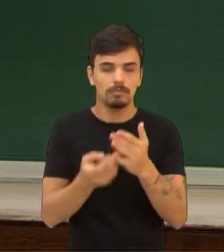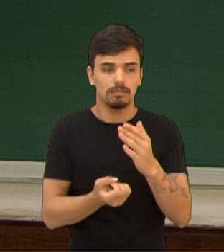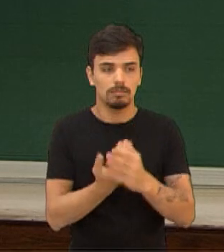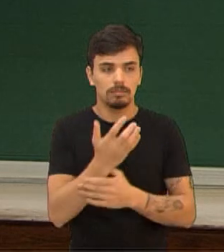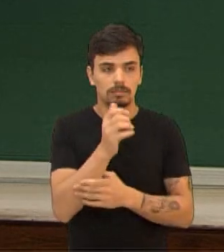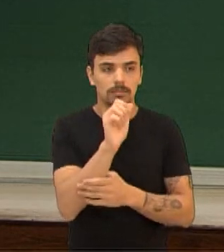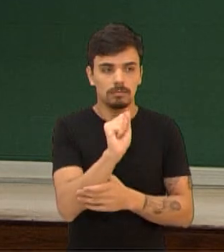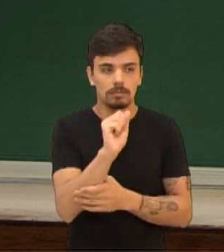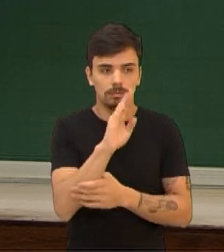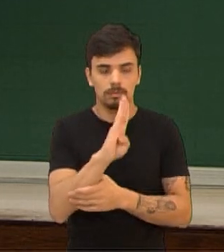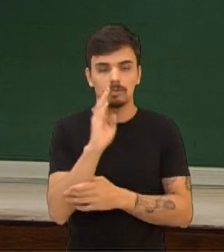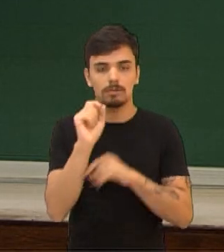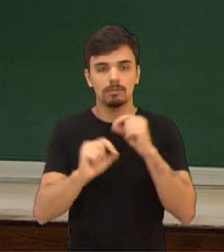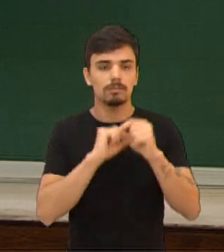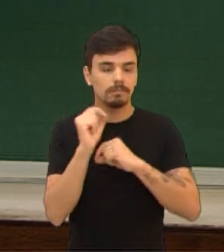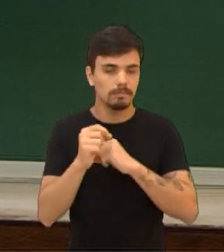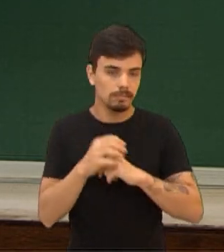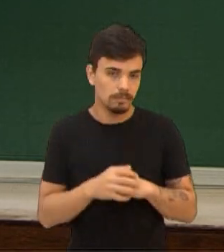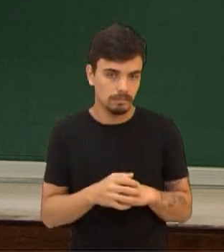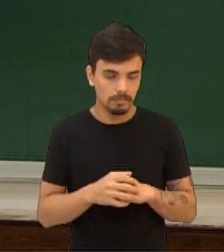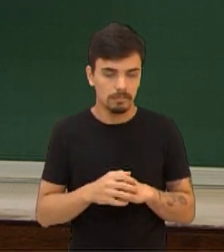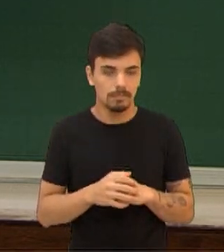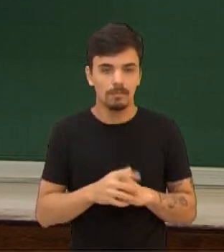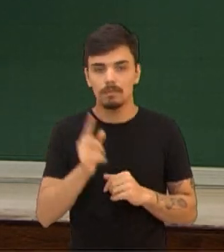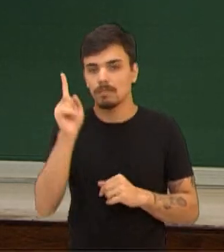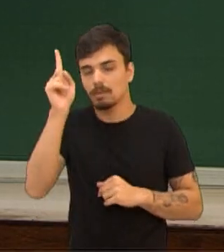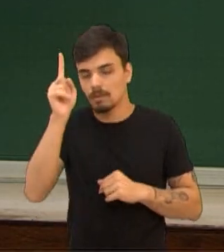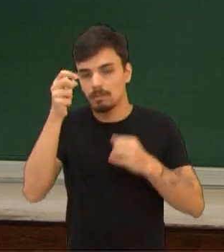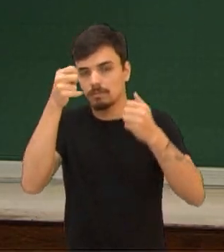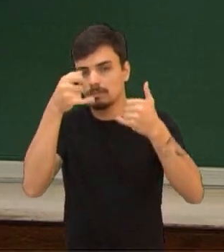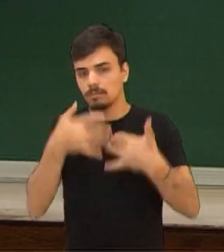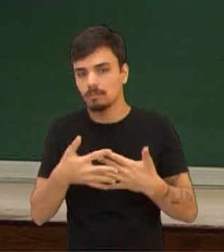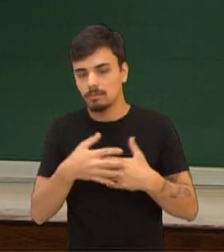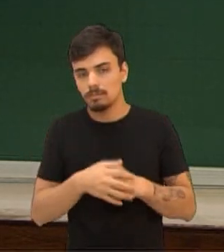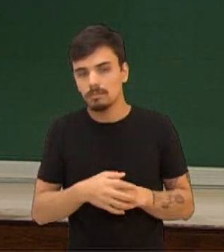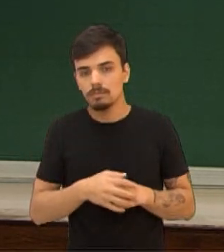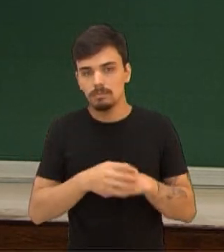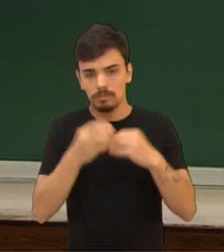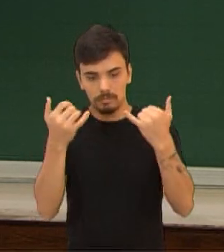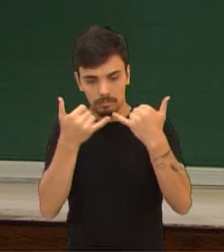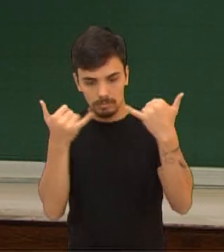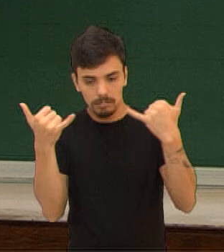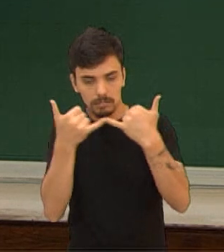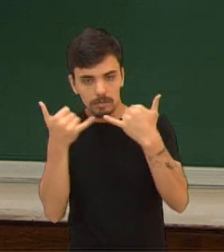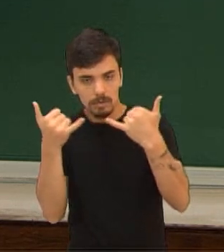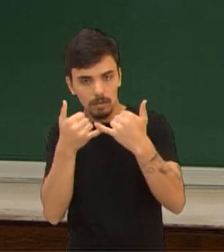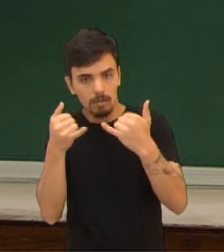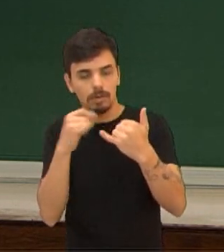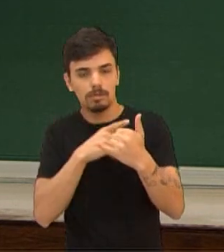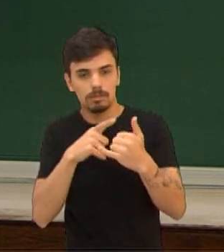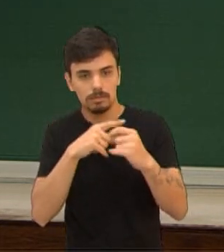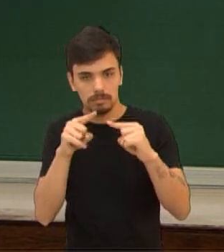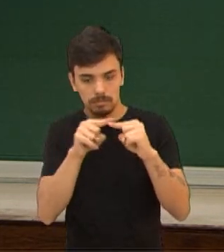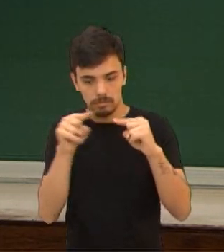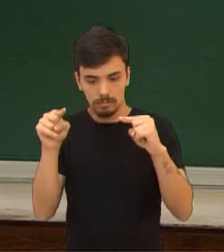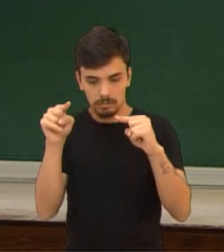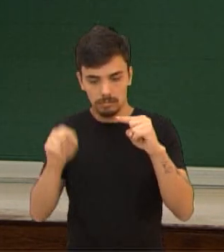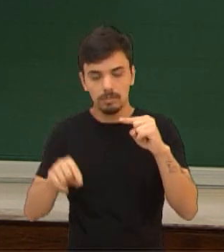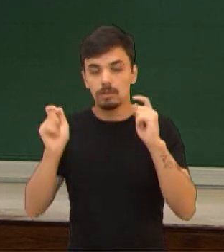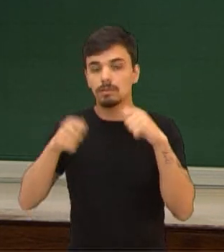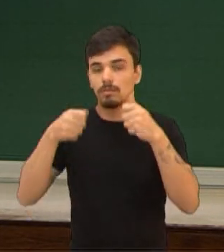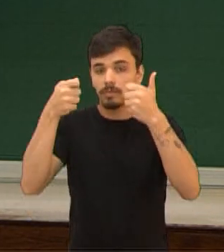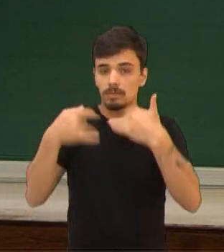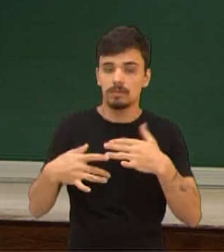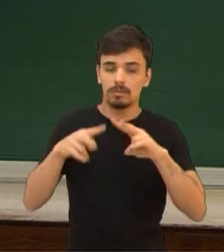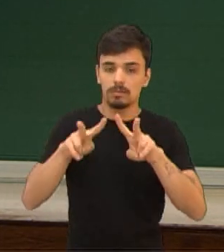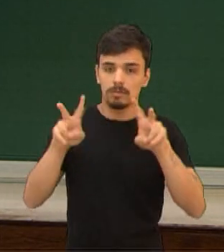aqui é a tensão da fonte. E é ela que vai alimentar os outros pares. Portanto, a gente pode dizer o seguinte, que